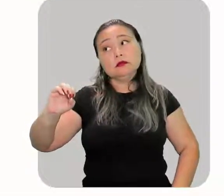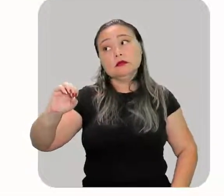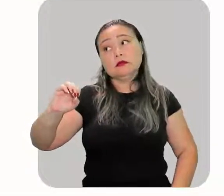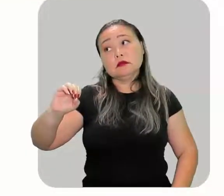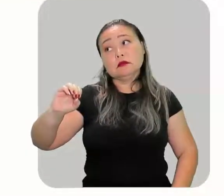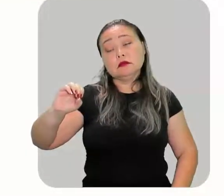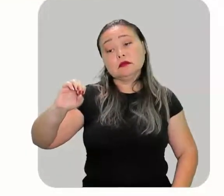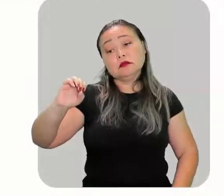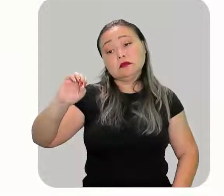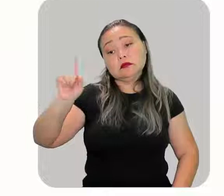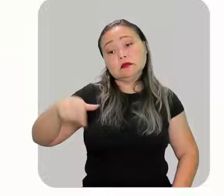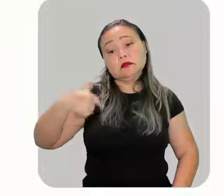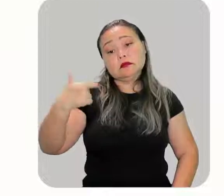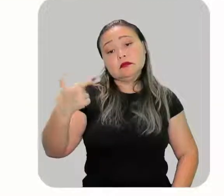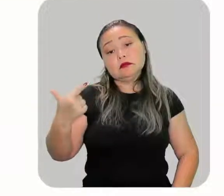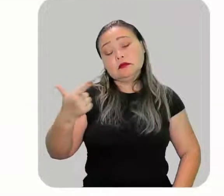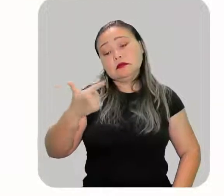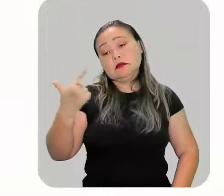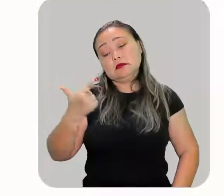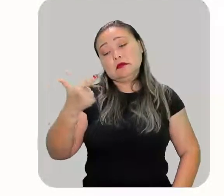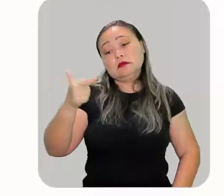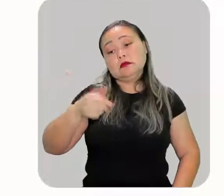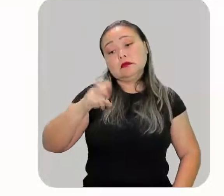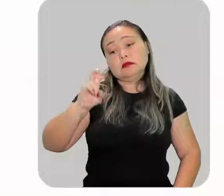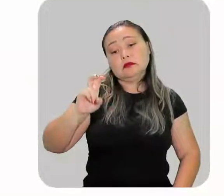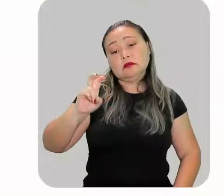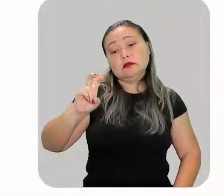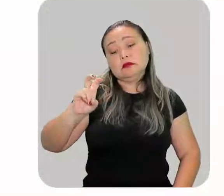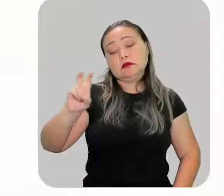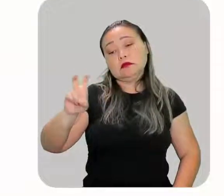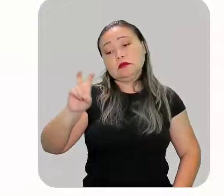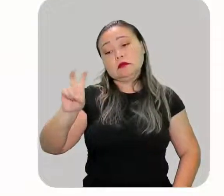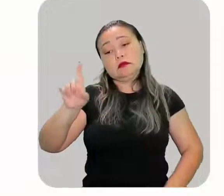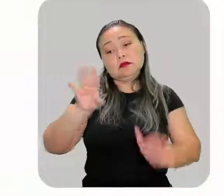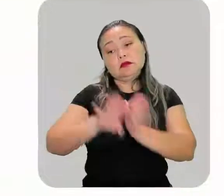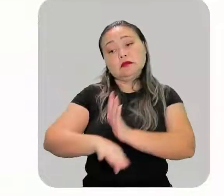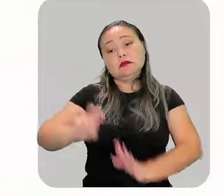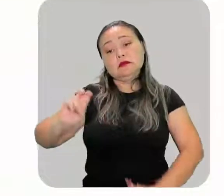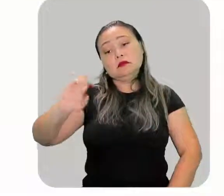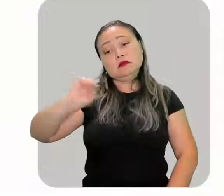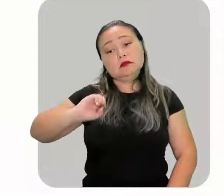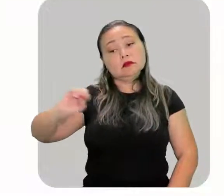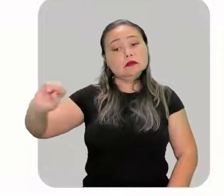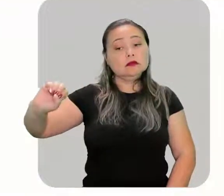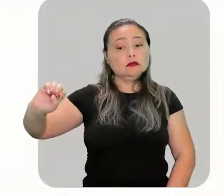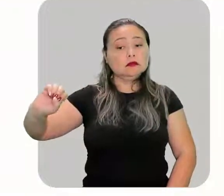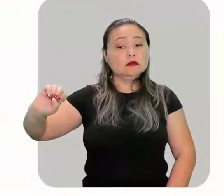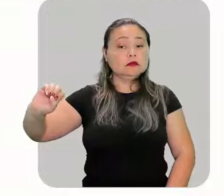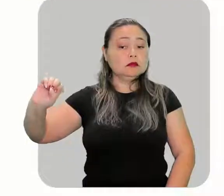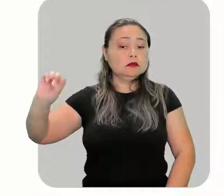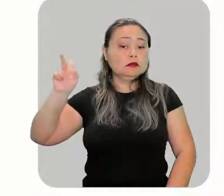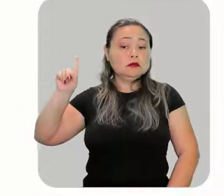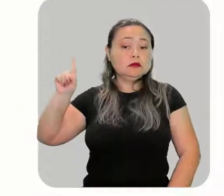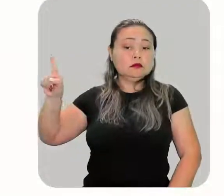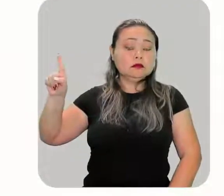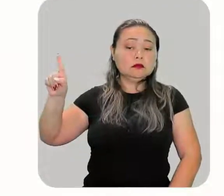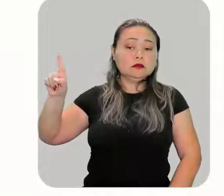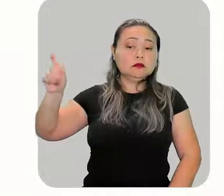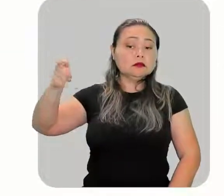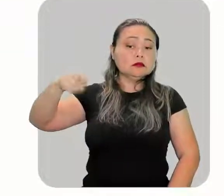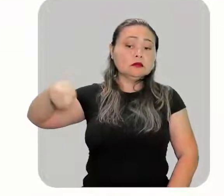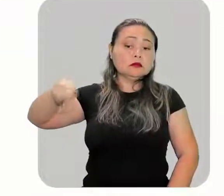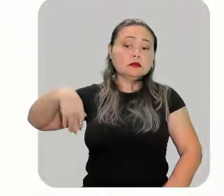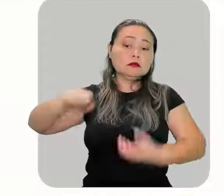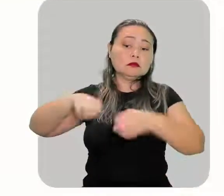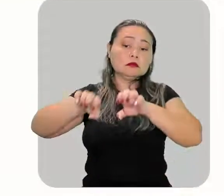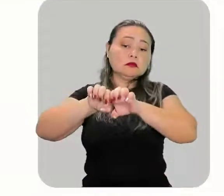porque 2,5... 2 vezes 2,5 é? 5. 2 vezes 2,5 é 5. 5 menos 5? 0. 0, né? Quem quer resolver pela